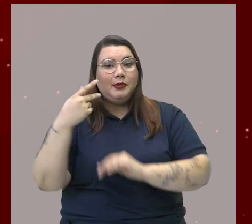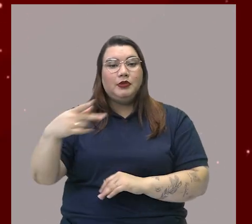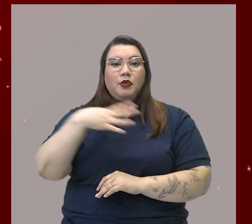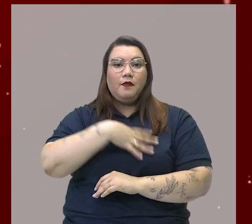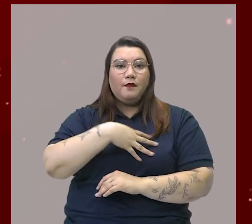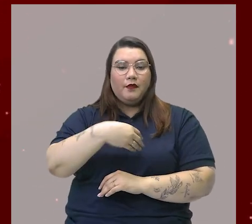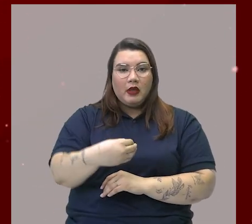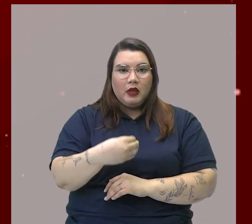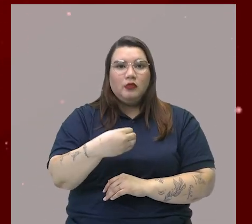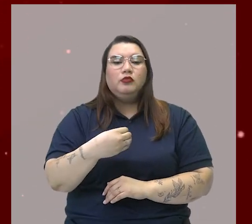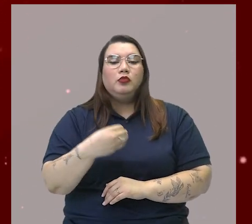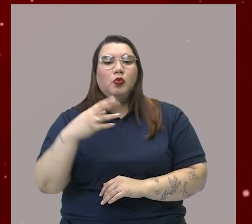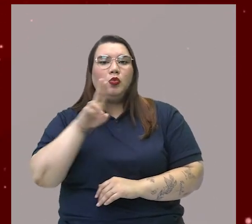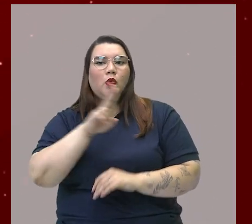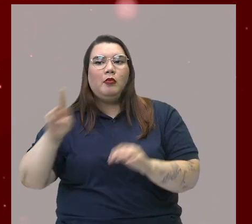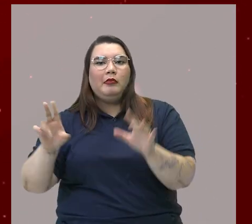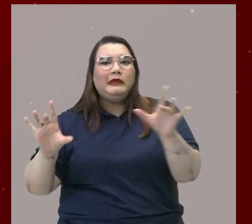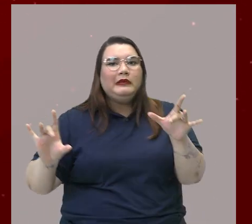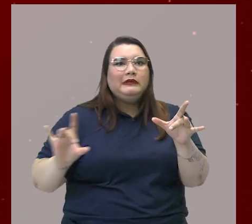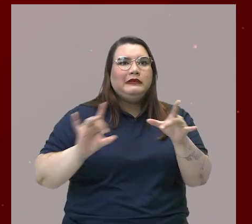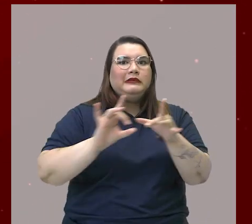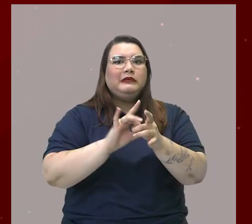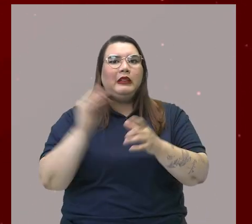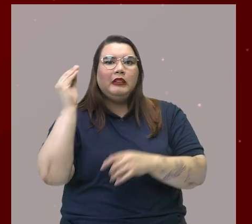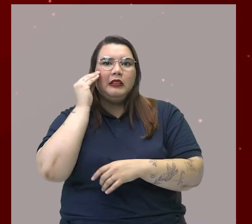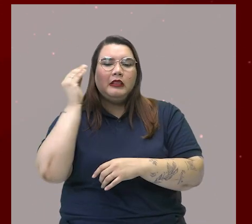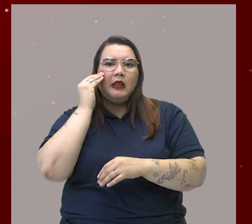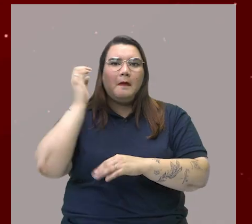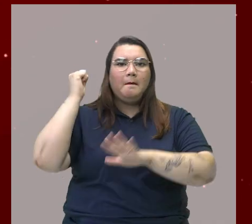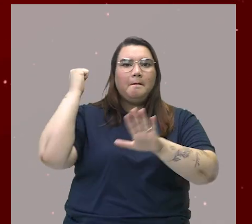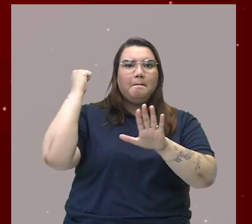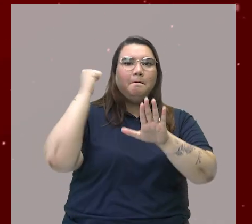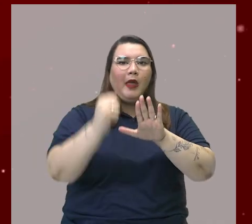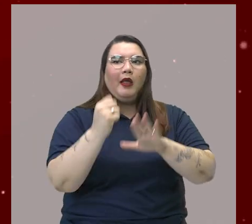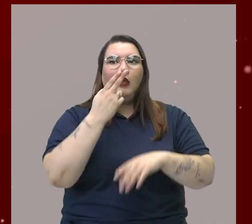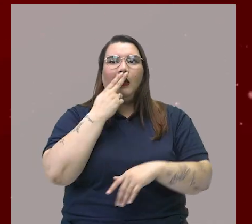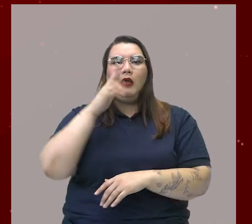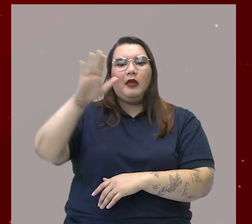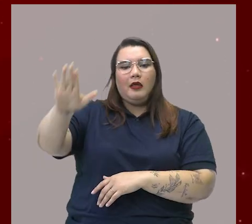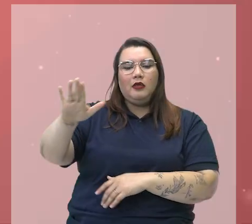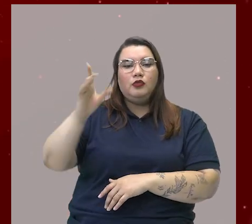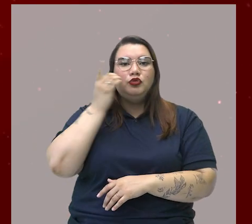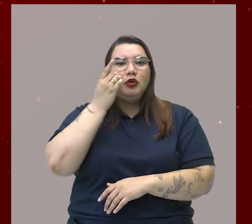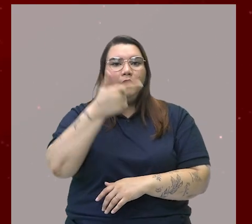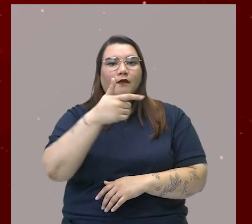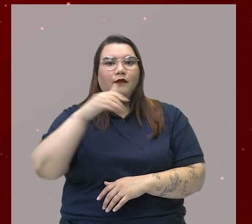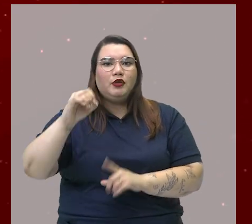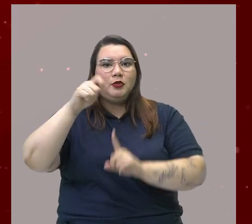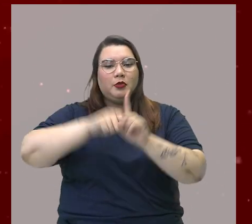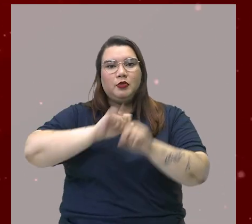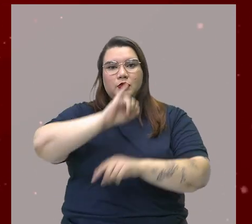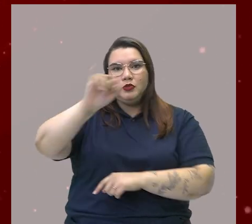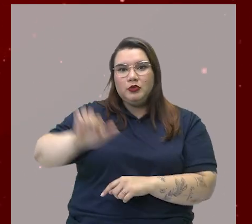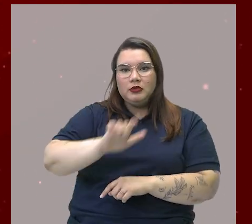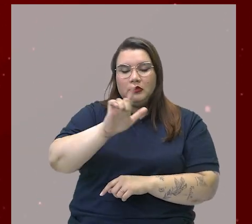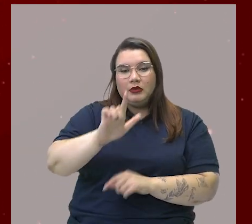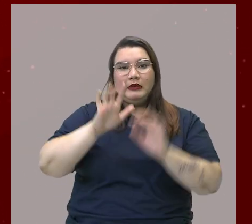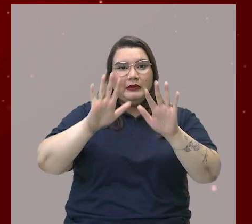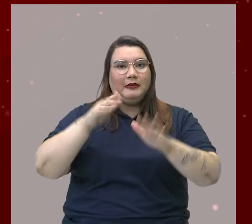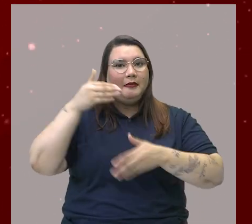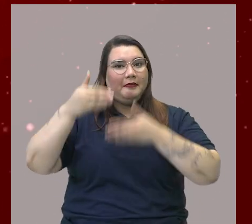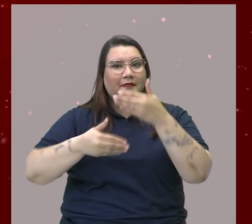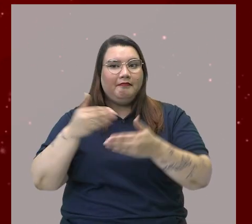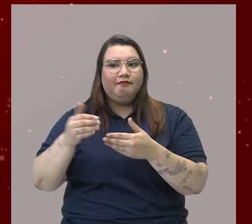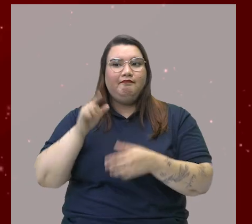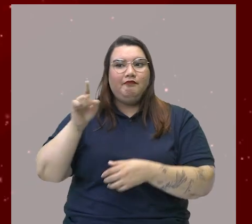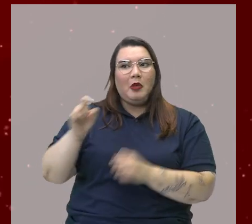filho Erwin teve seu nome associado à famosa tentativa de assassinar Hitler, em 20 de julho. Embora seja